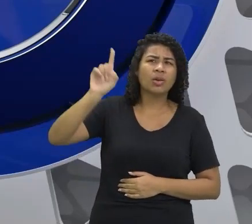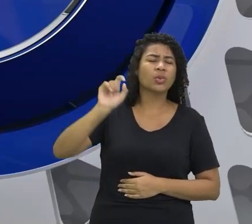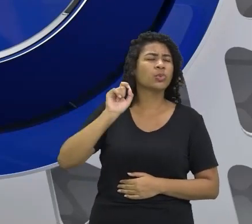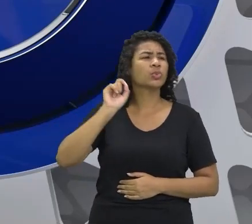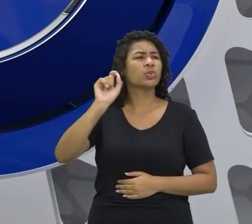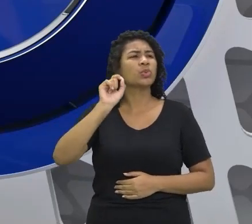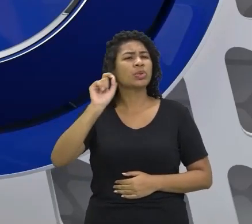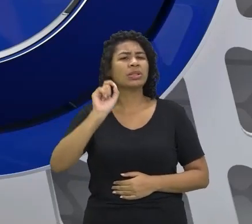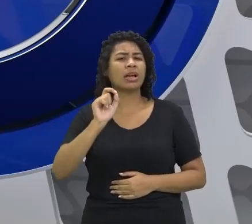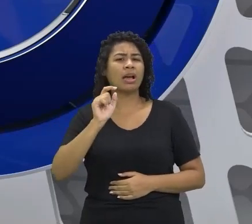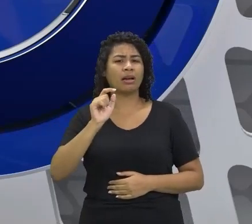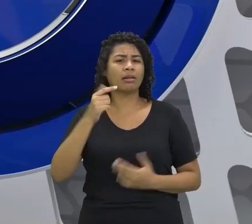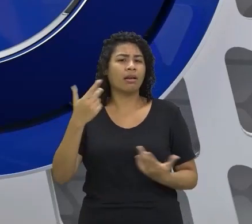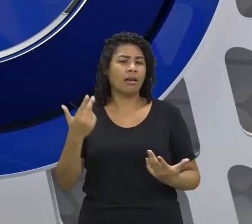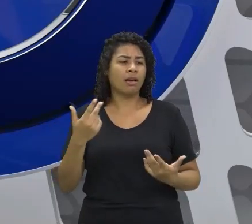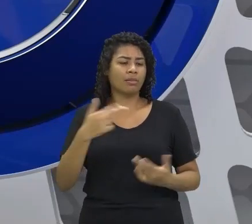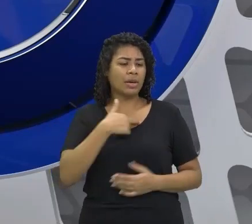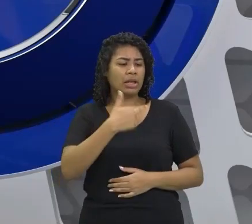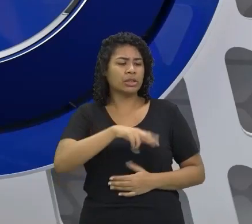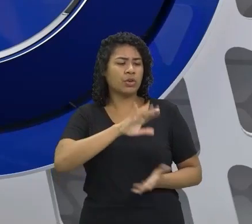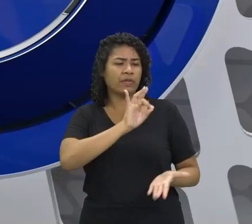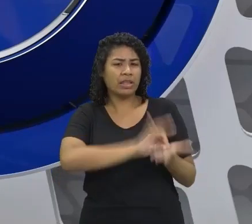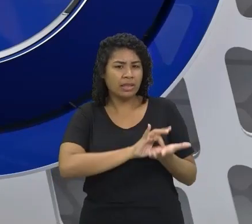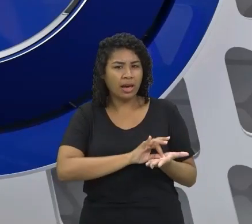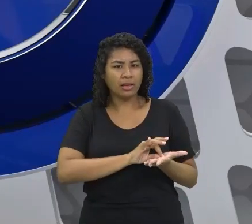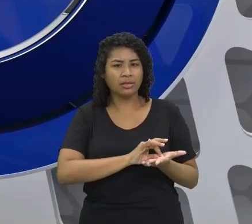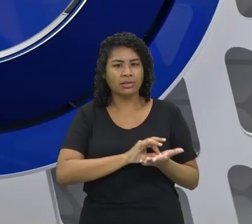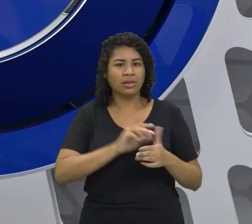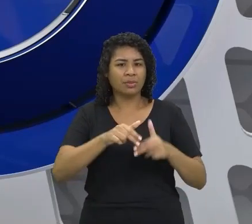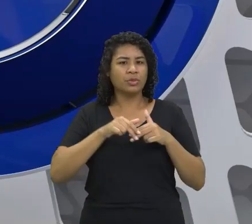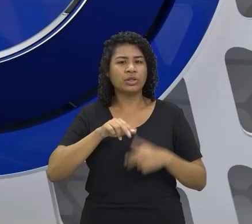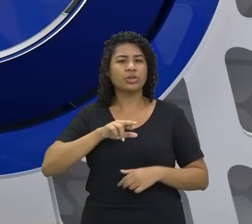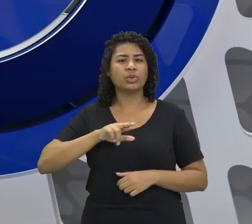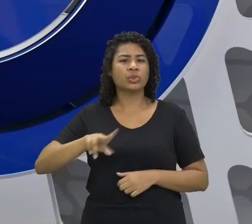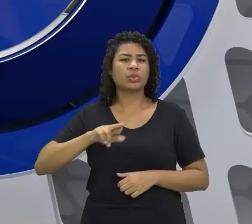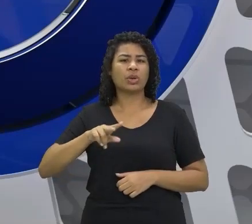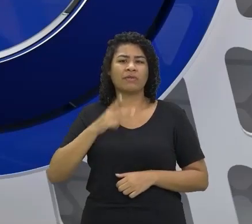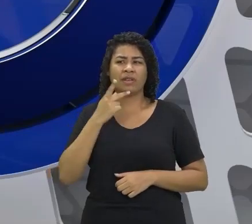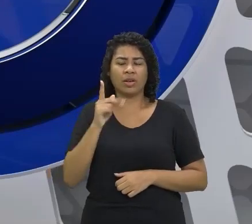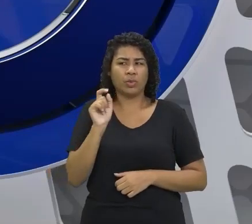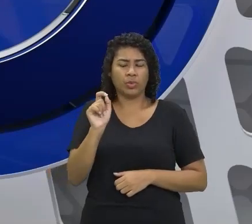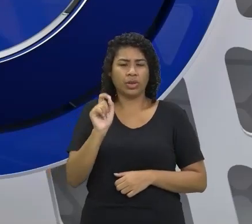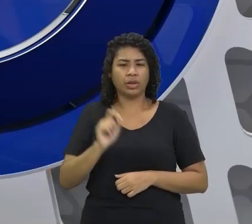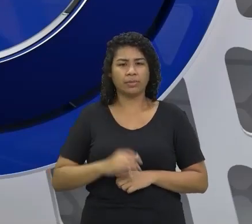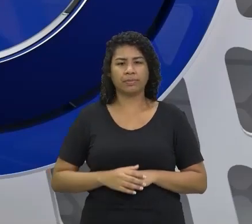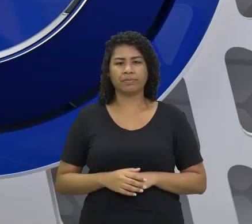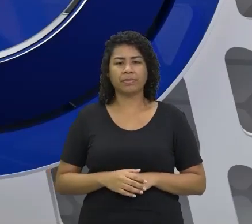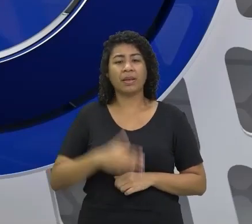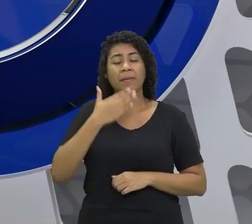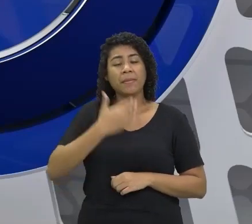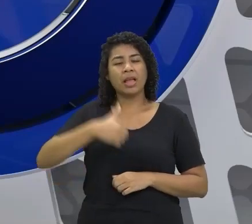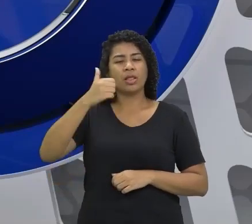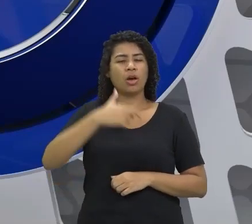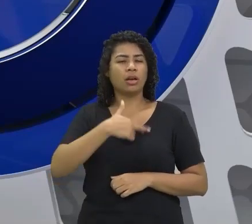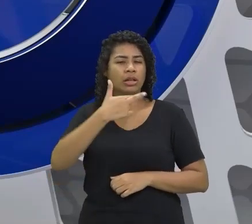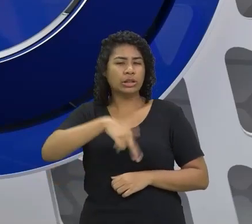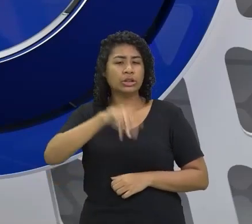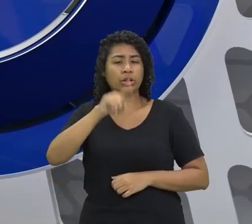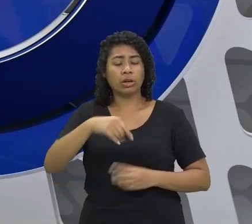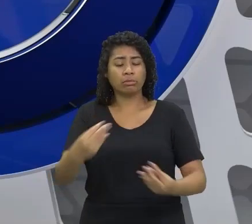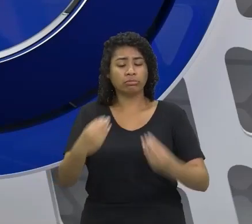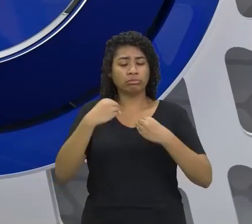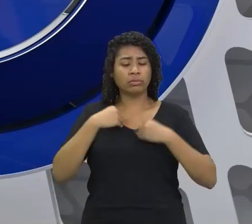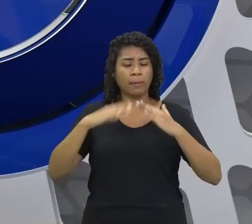é, de repente, uma verdadeira religião. Que nem o Dalai Lama fala, a melhor religião é aquela que te faz, de fato, uma pessoa